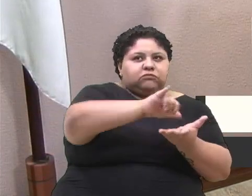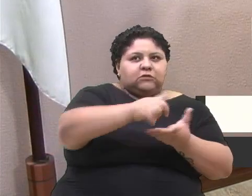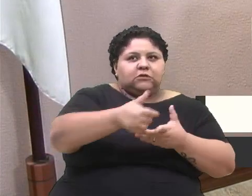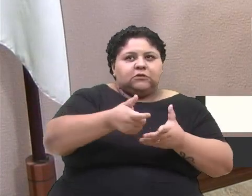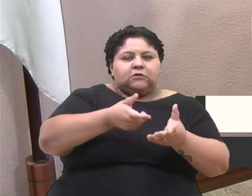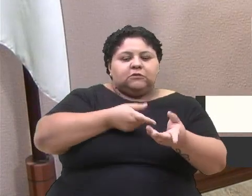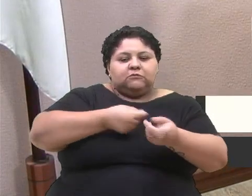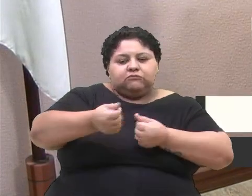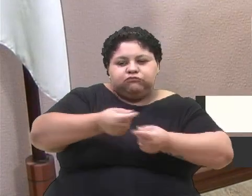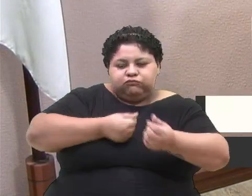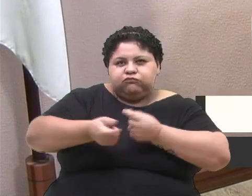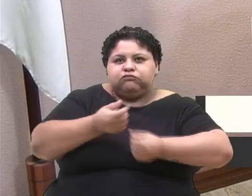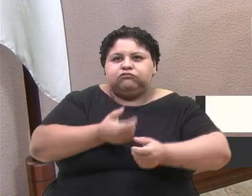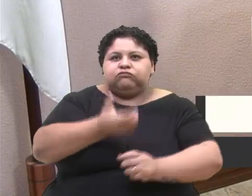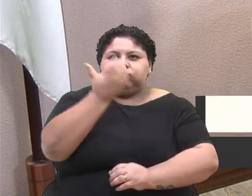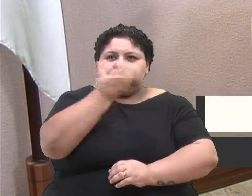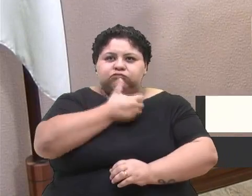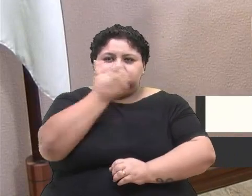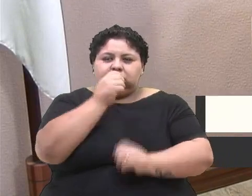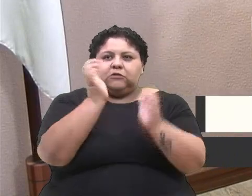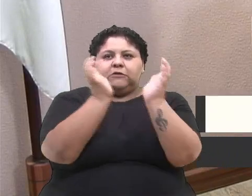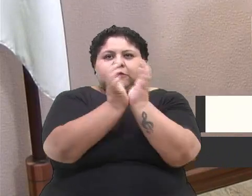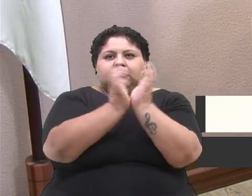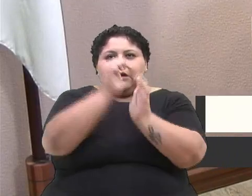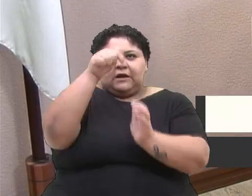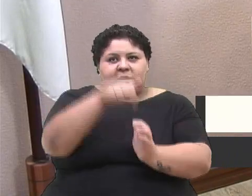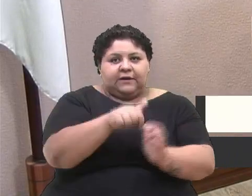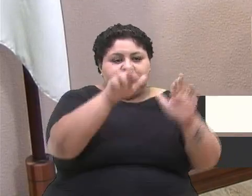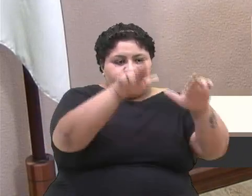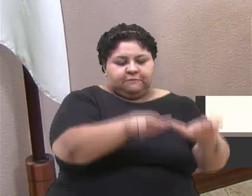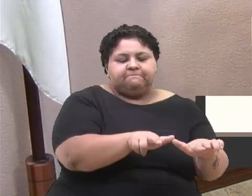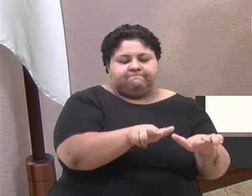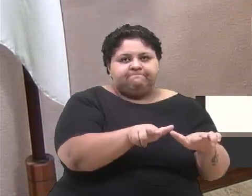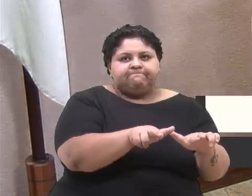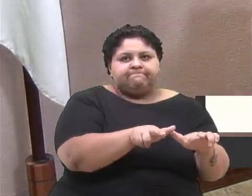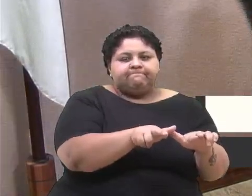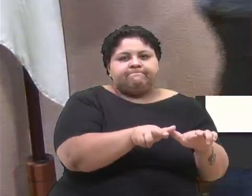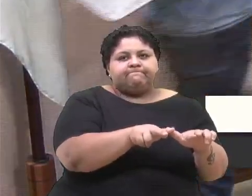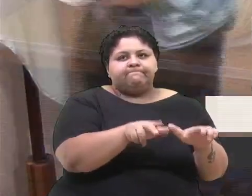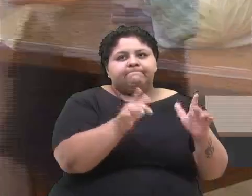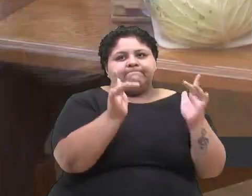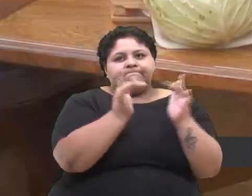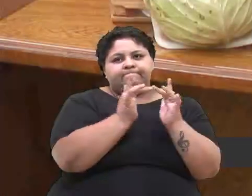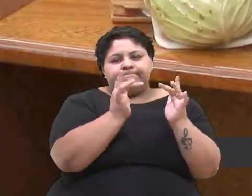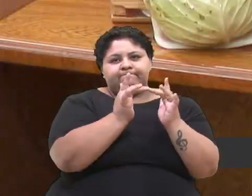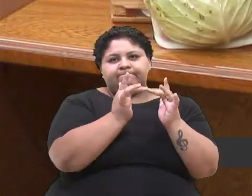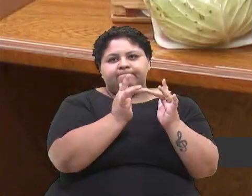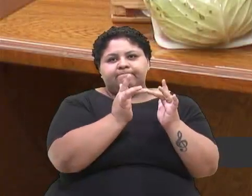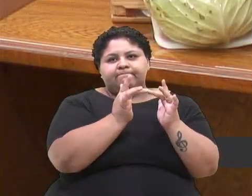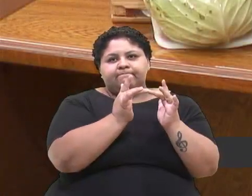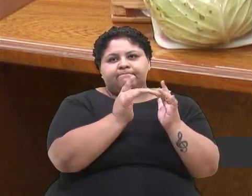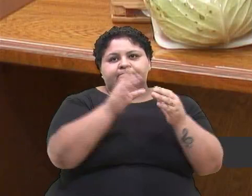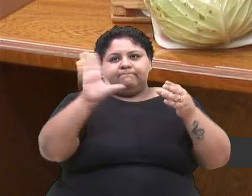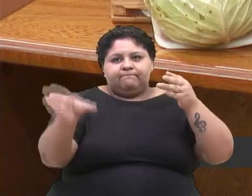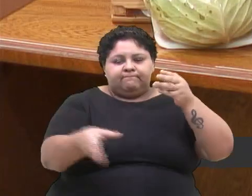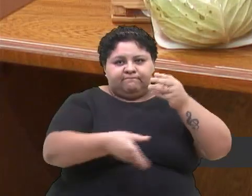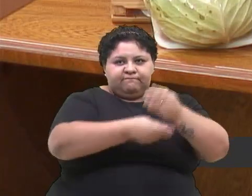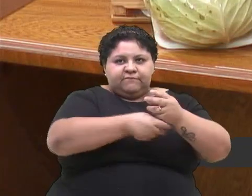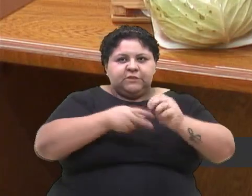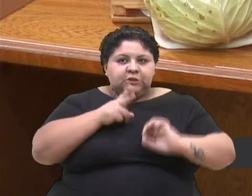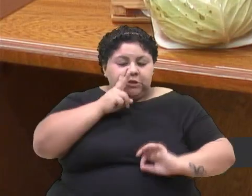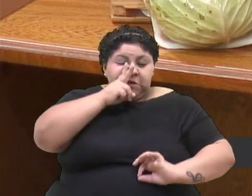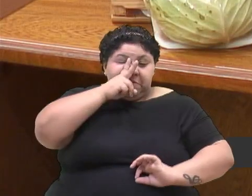dos hortifrutigranjeiros da nossa região. Contato com a soma de esforços do